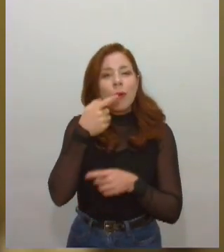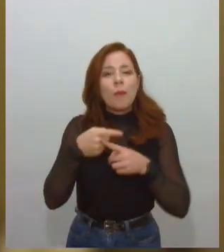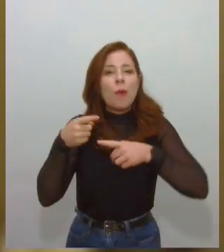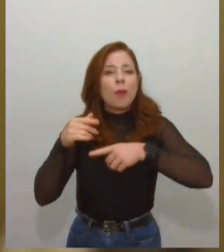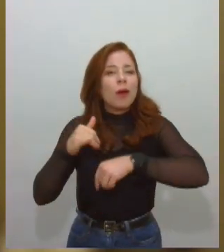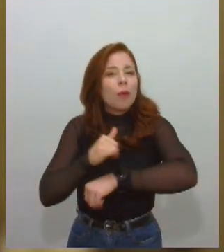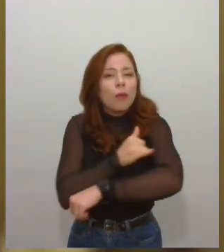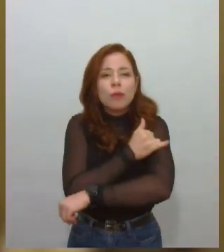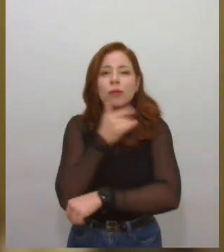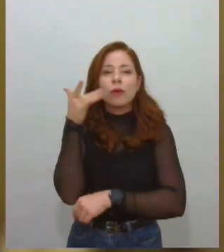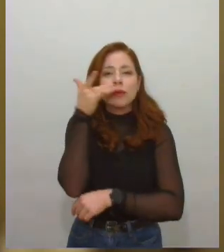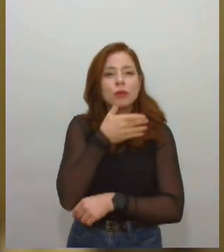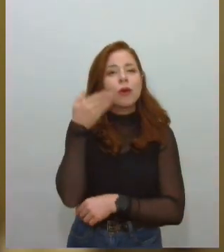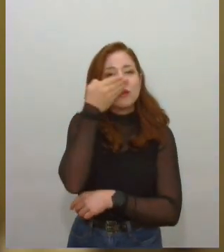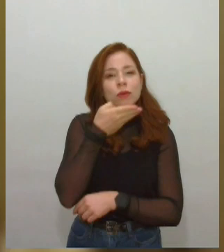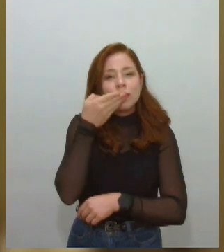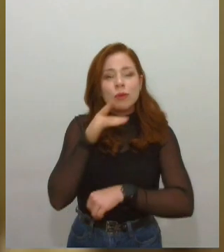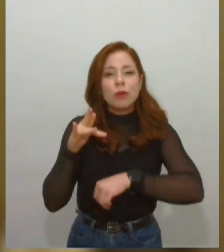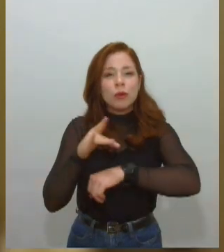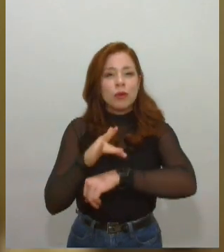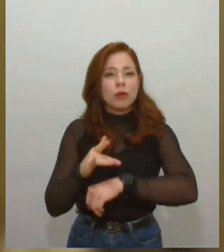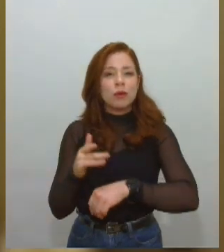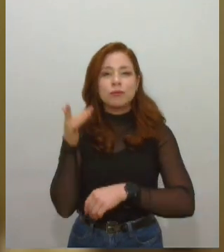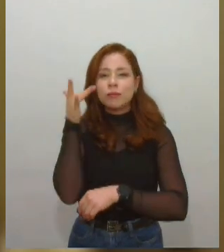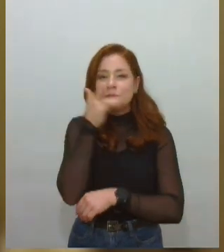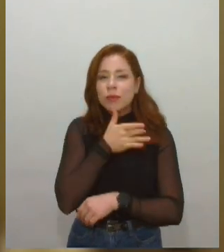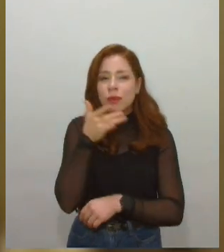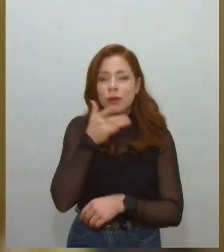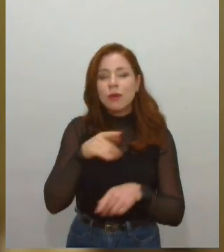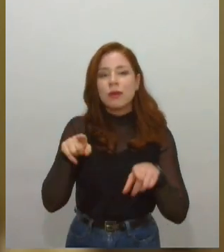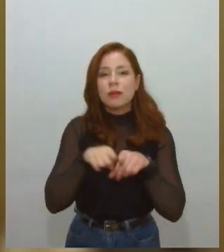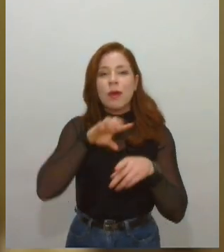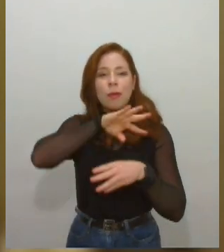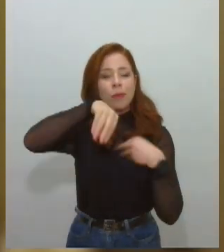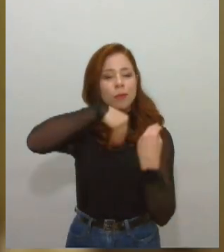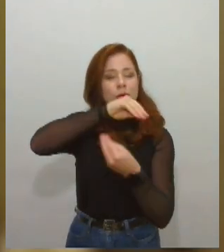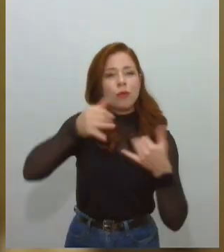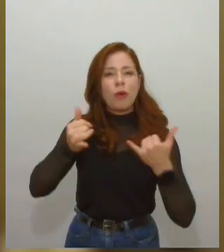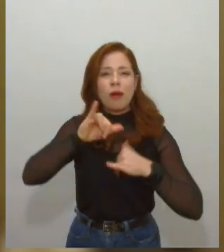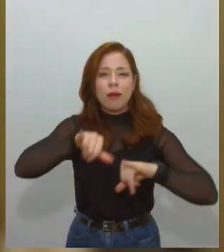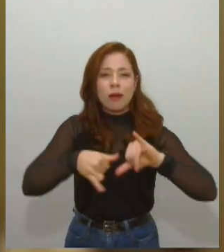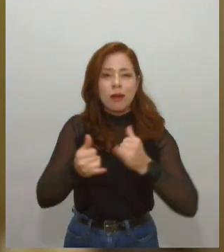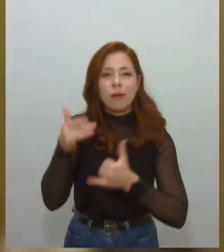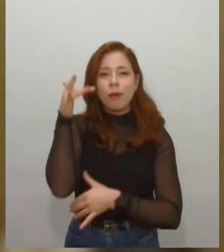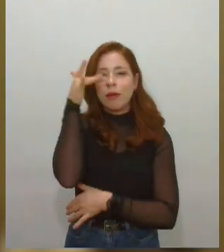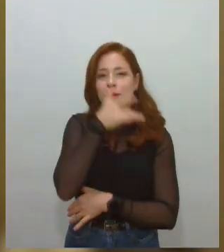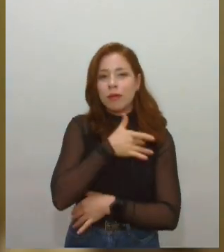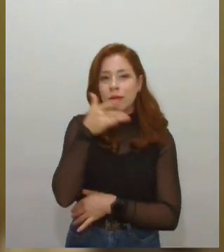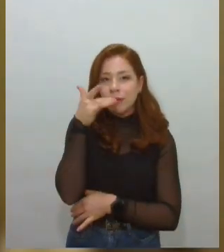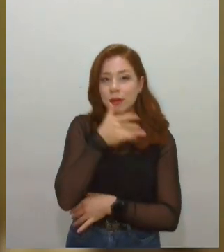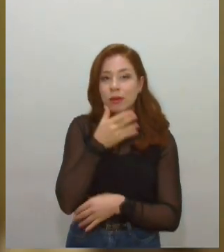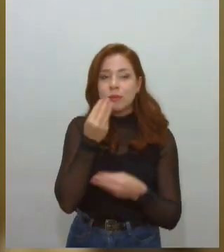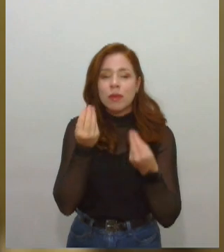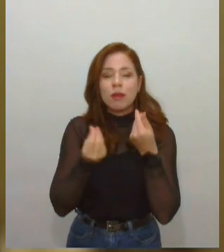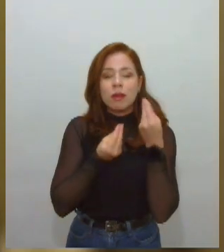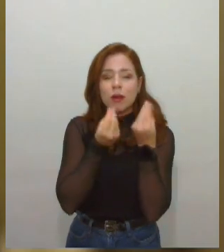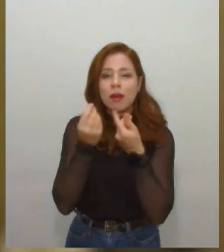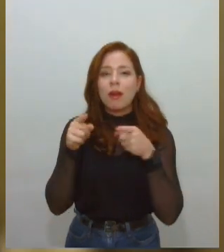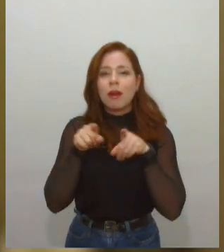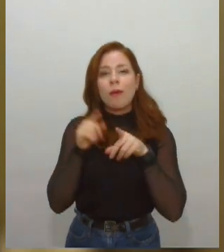os aditivos colocados ali naqueles alimentos industrializados tornam os alimentos palatáveis e práticos para as